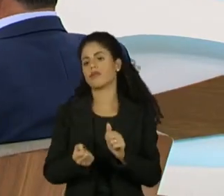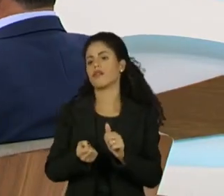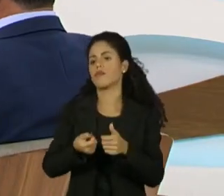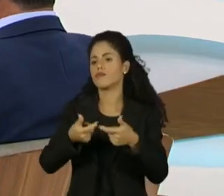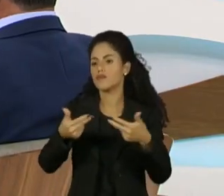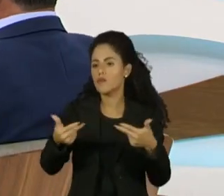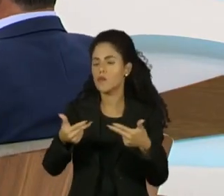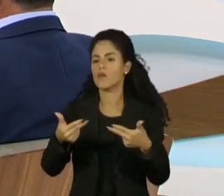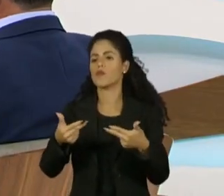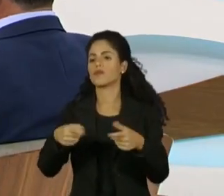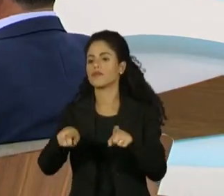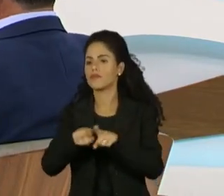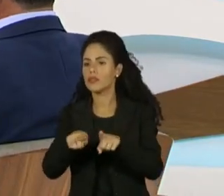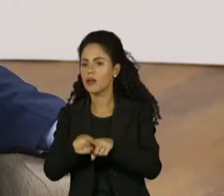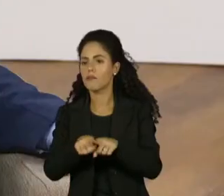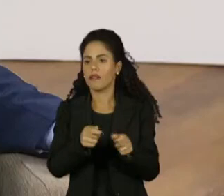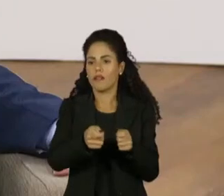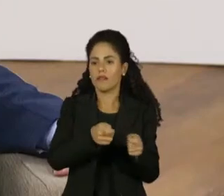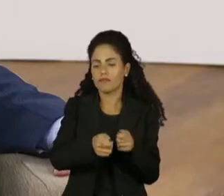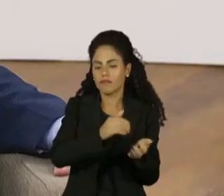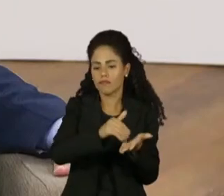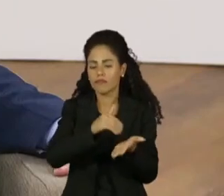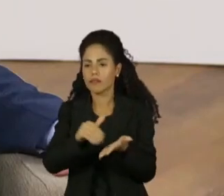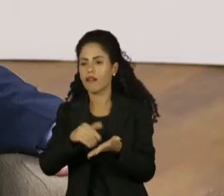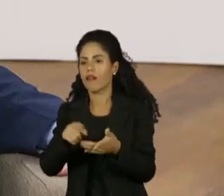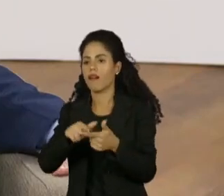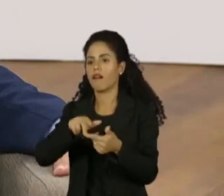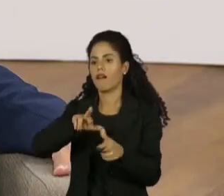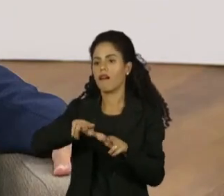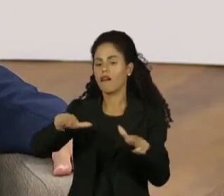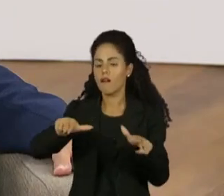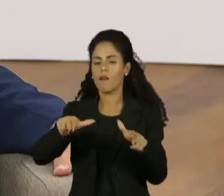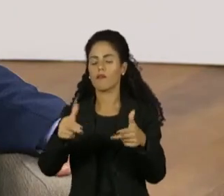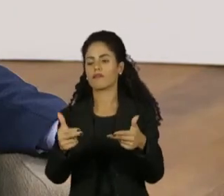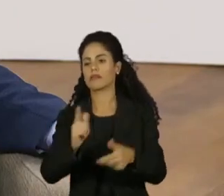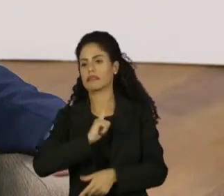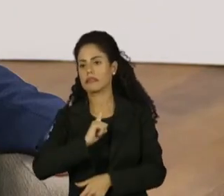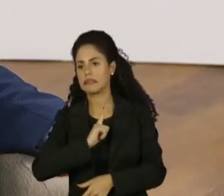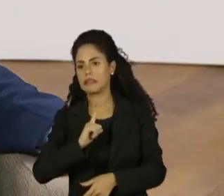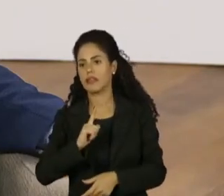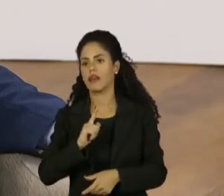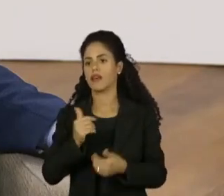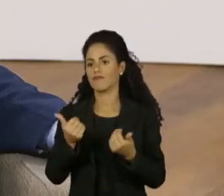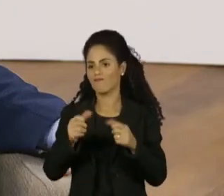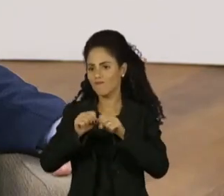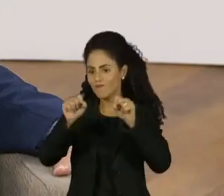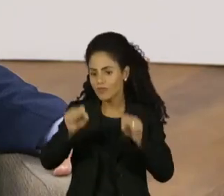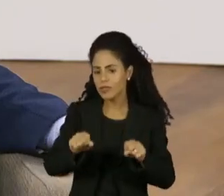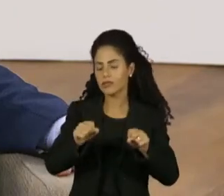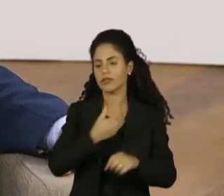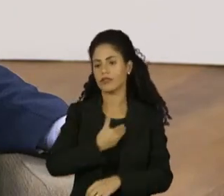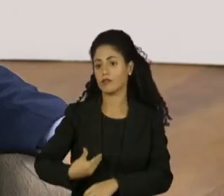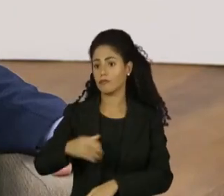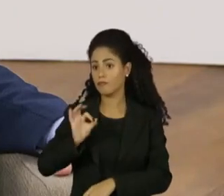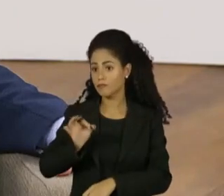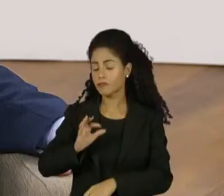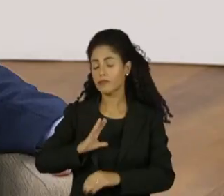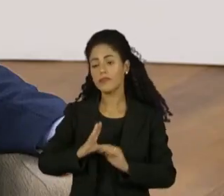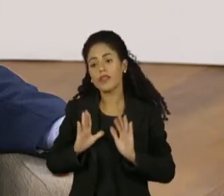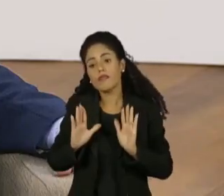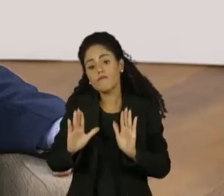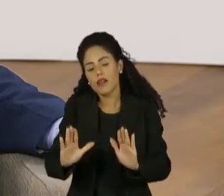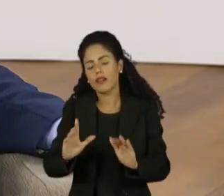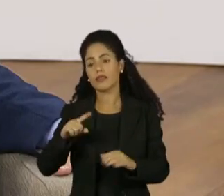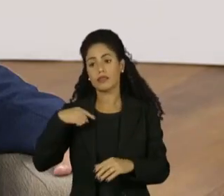recursos públicos, de má administração, de desvio e aparelhamento da máquina pública. E, infelizmente,